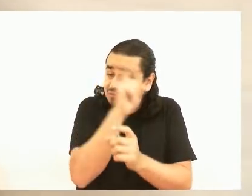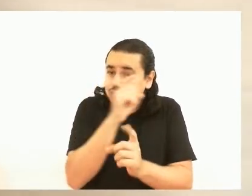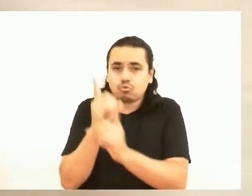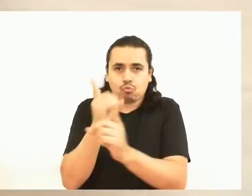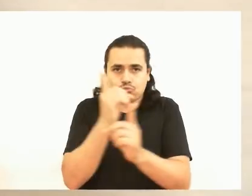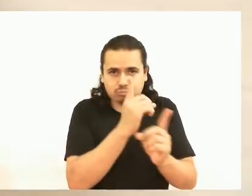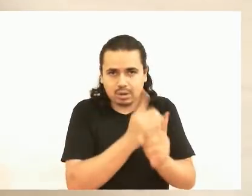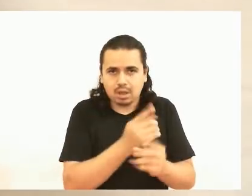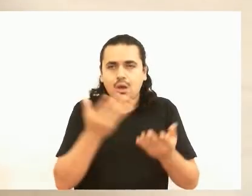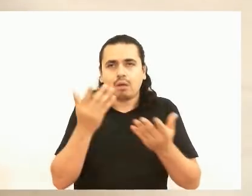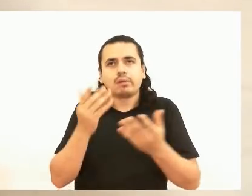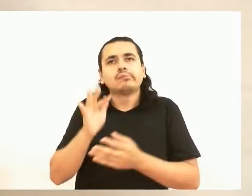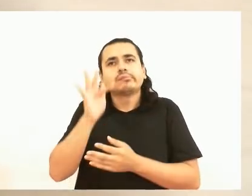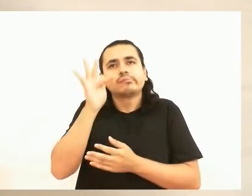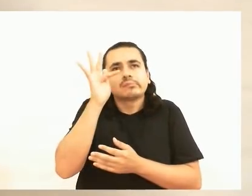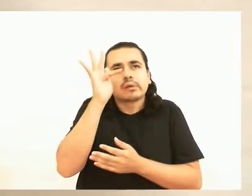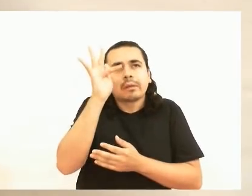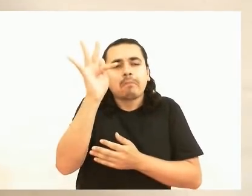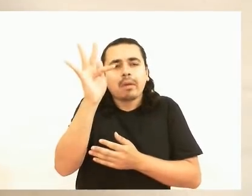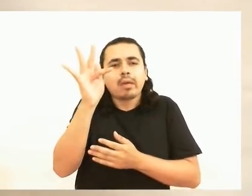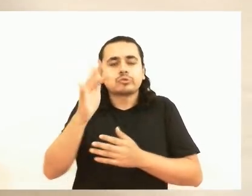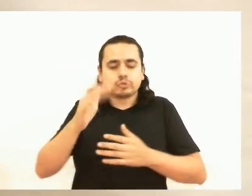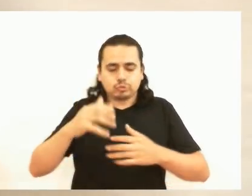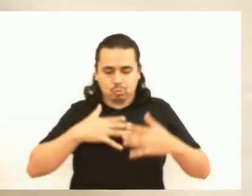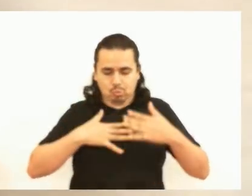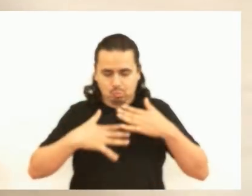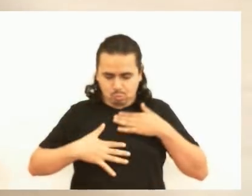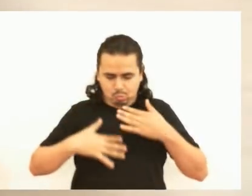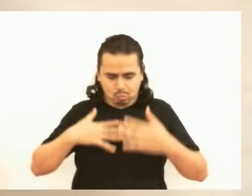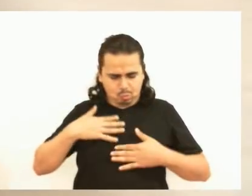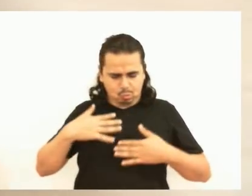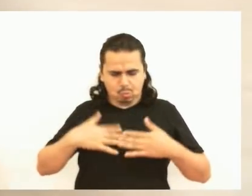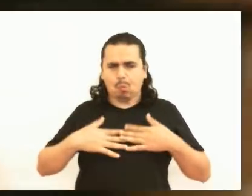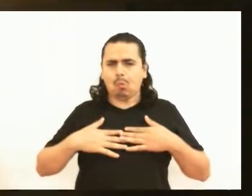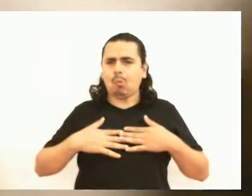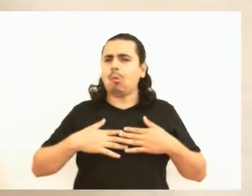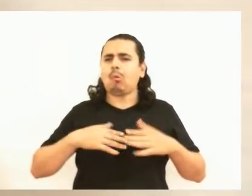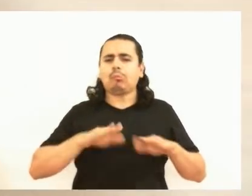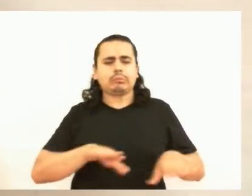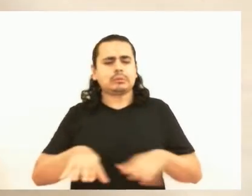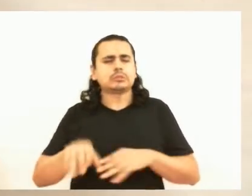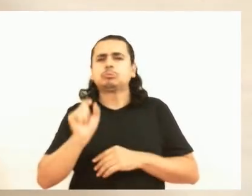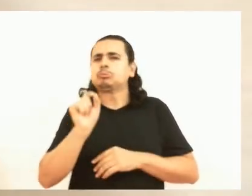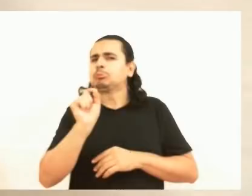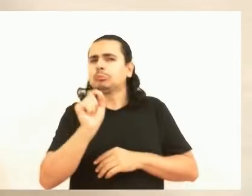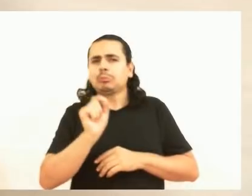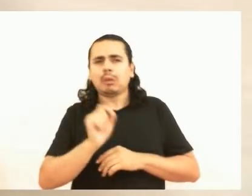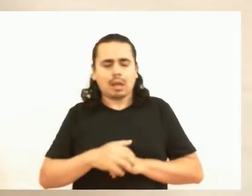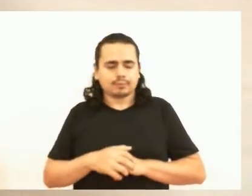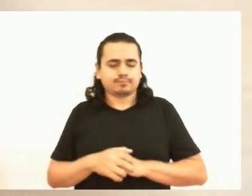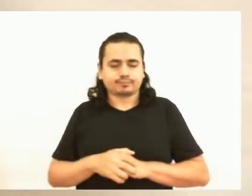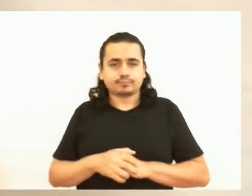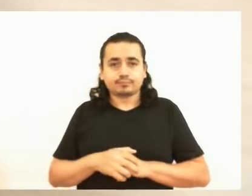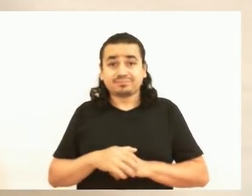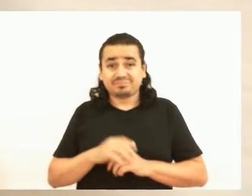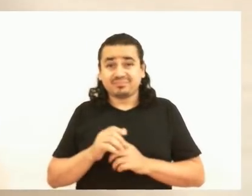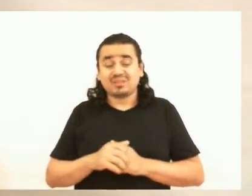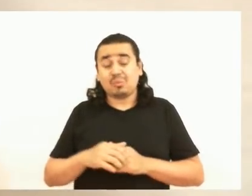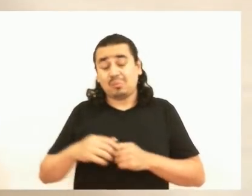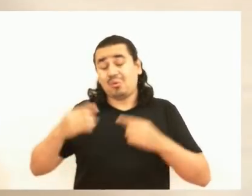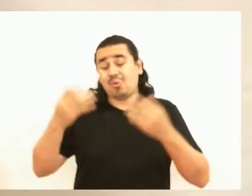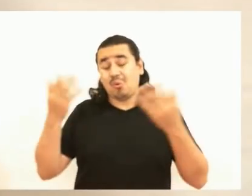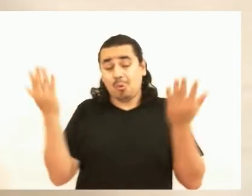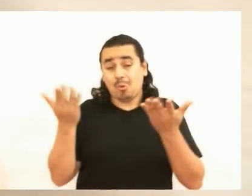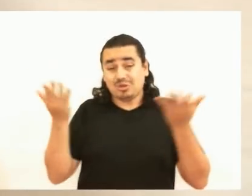já está dizendo que corpo é esse já está dizendo que corpo é esse então isso é mais um desafio